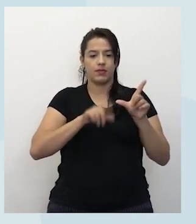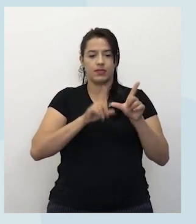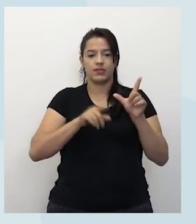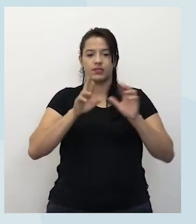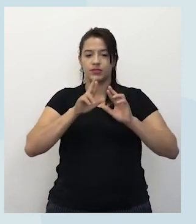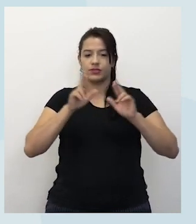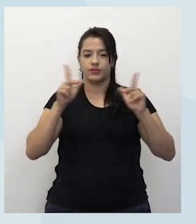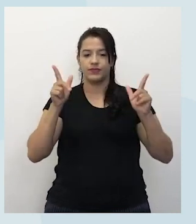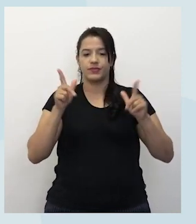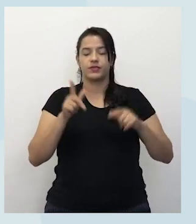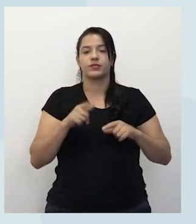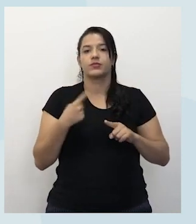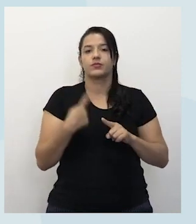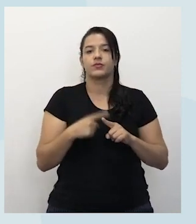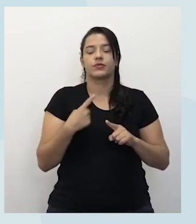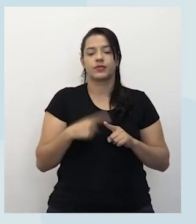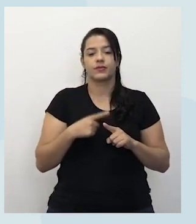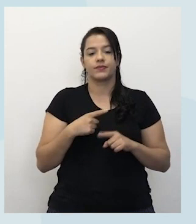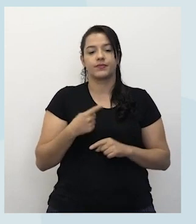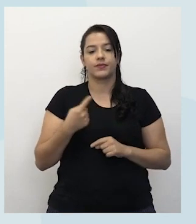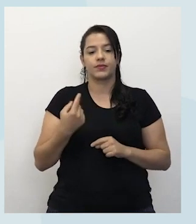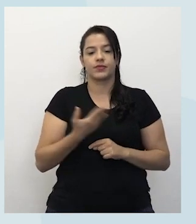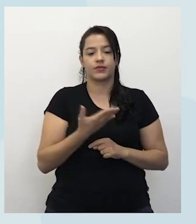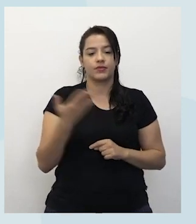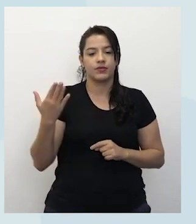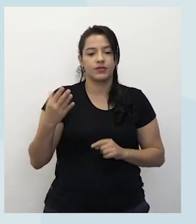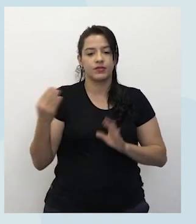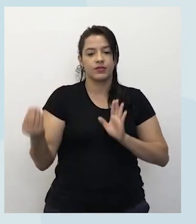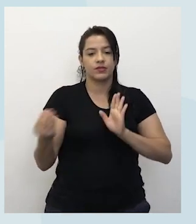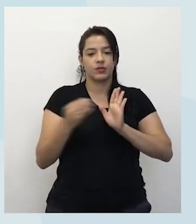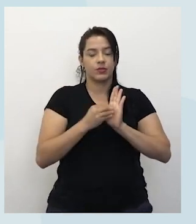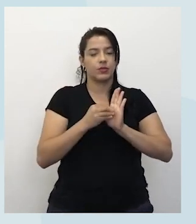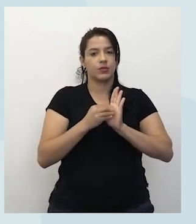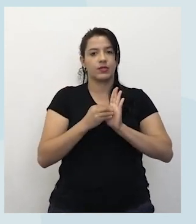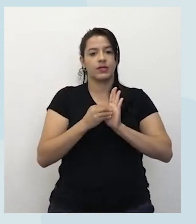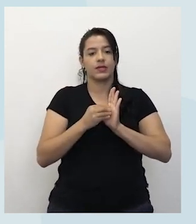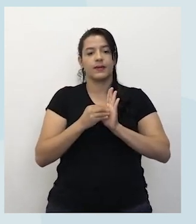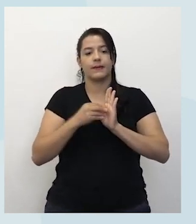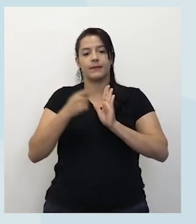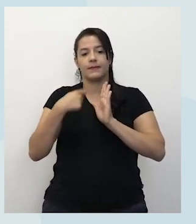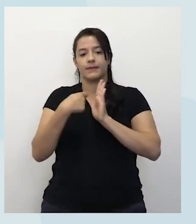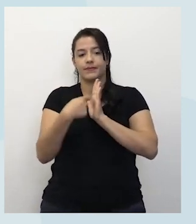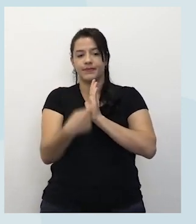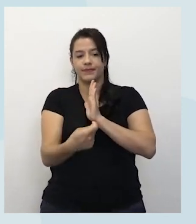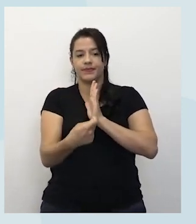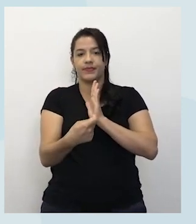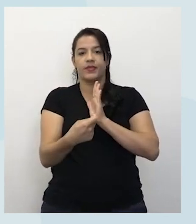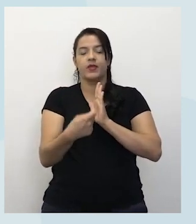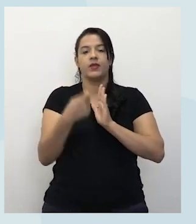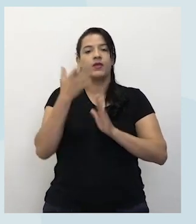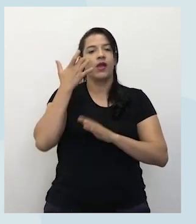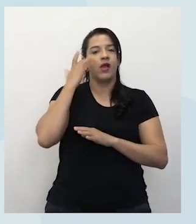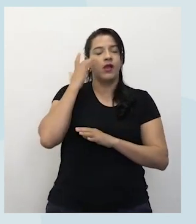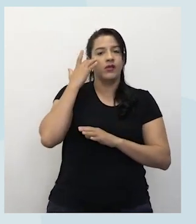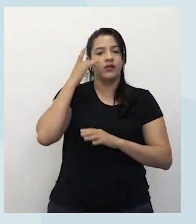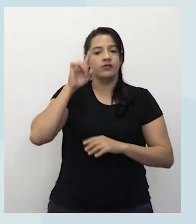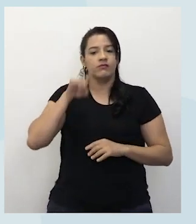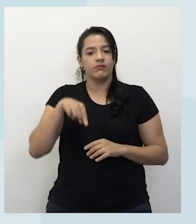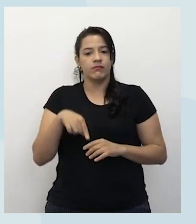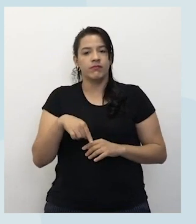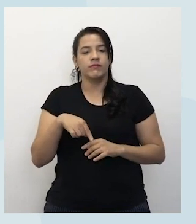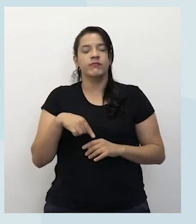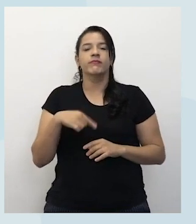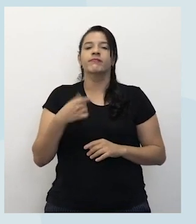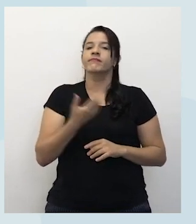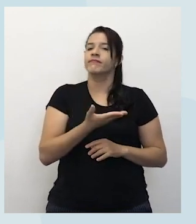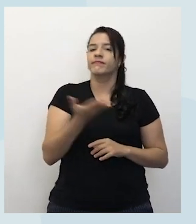quê? Porque se você ficar com a mania de colocar, escrever do jeito que você acha que é, você